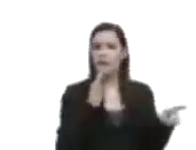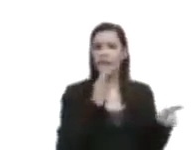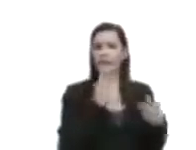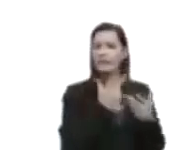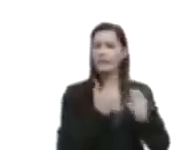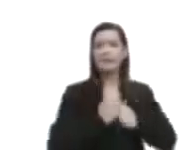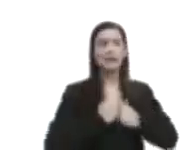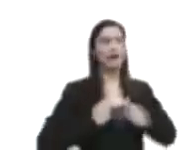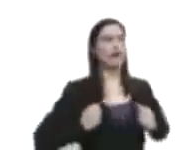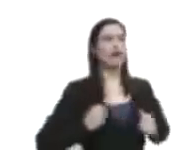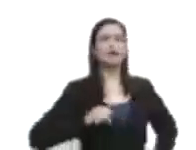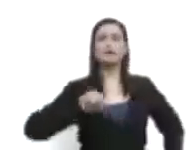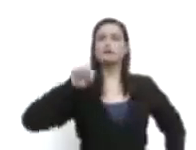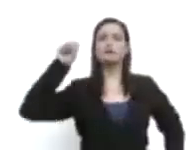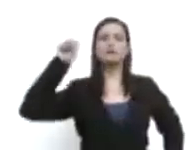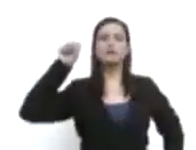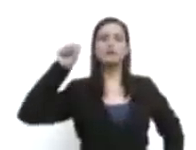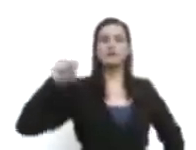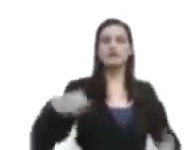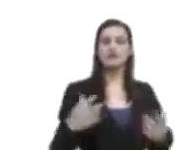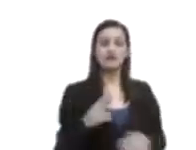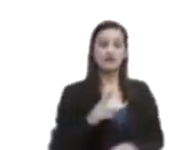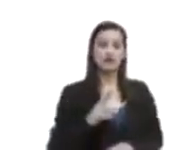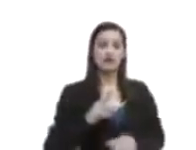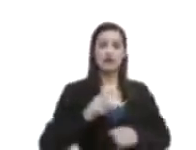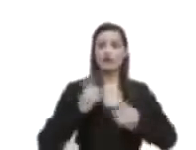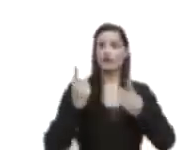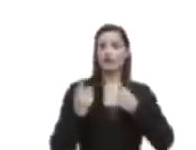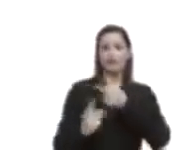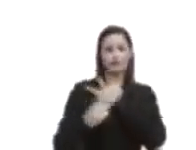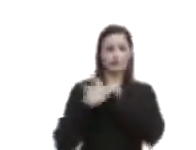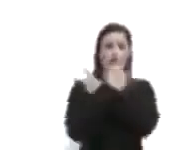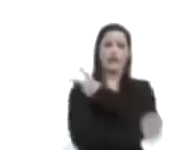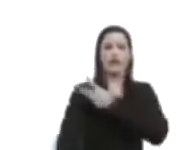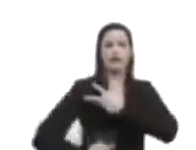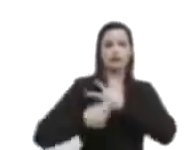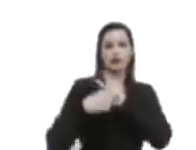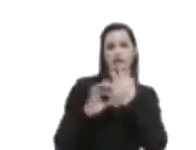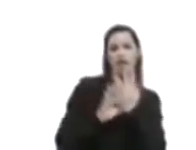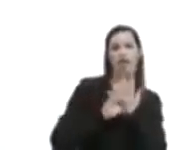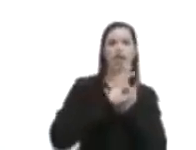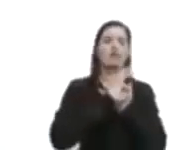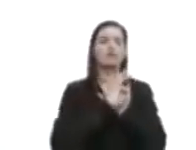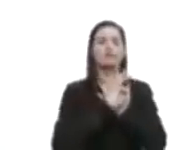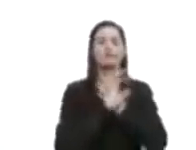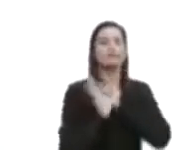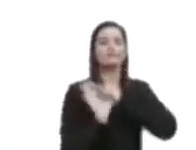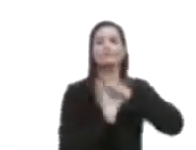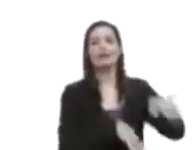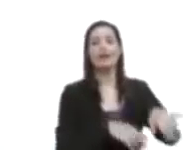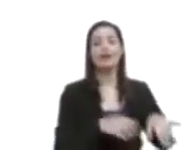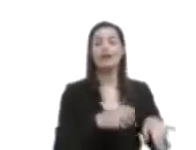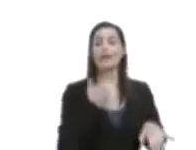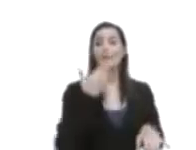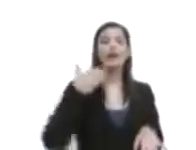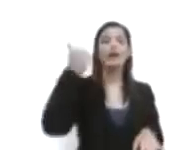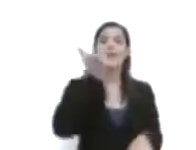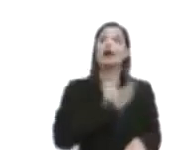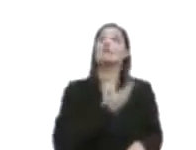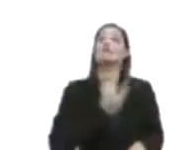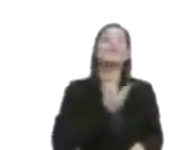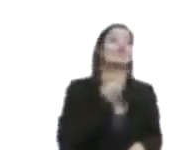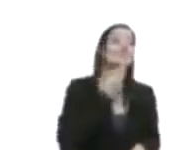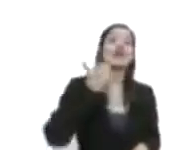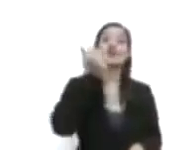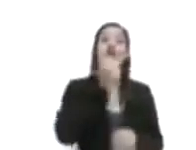super amigos. Não, que o nosso melhor amigo seja Jesus Cristo, o nosso herói seja